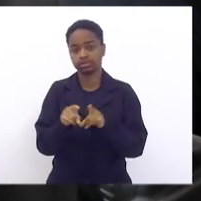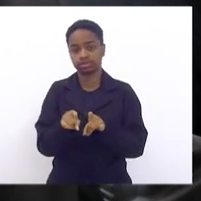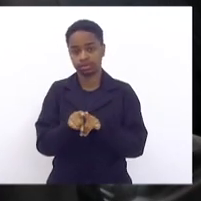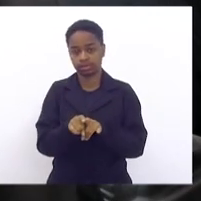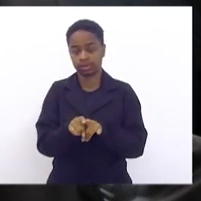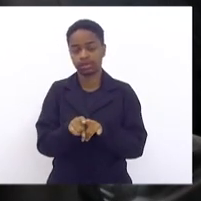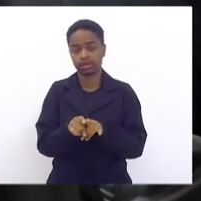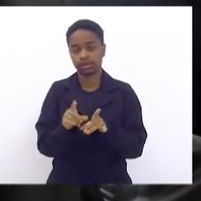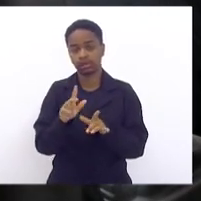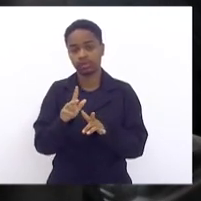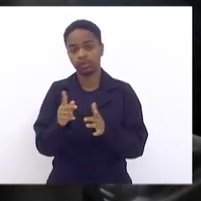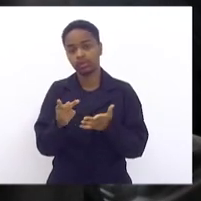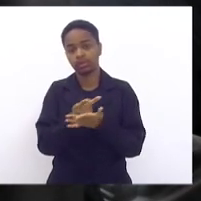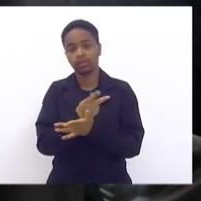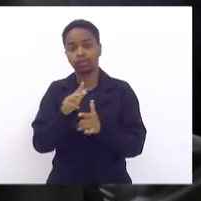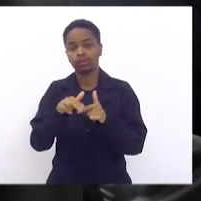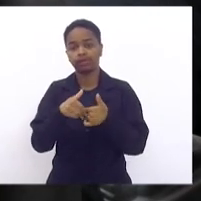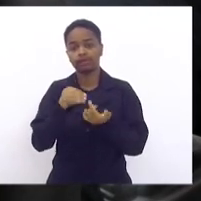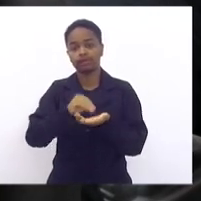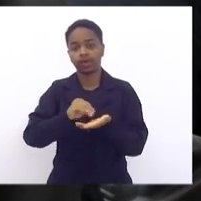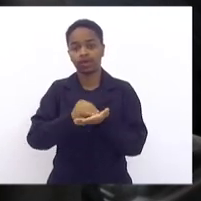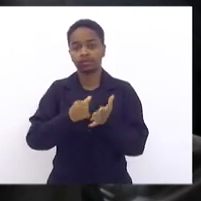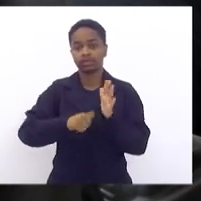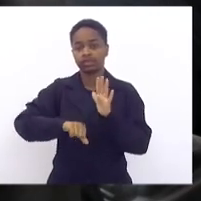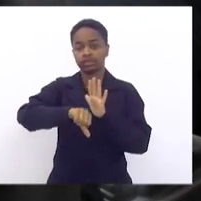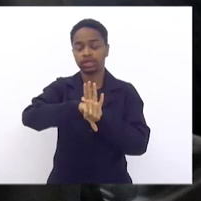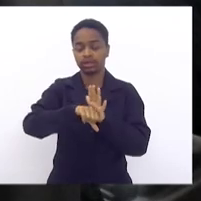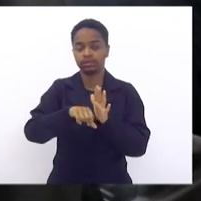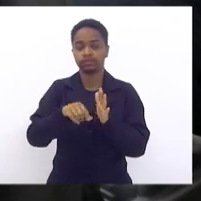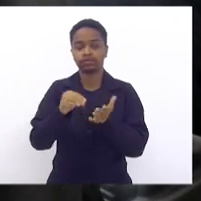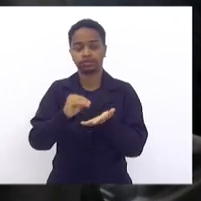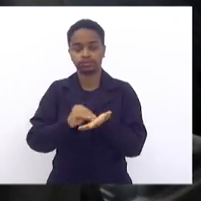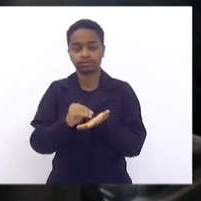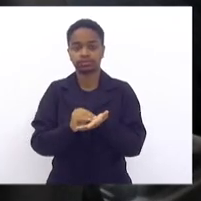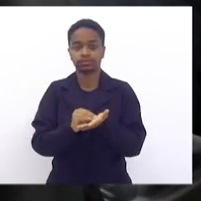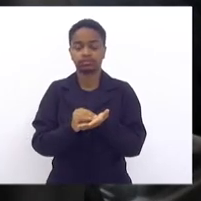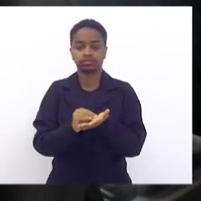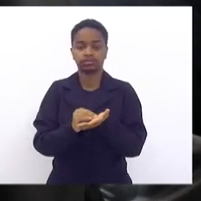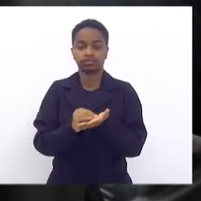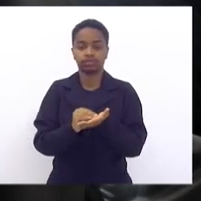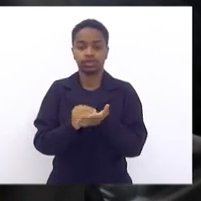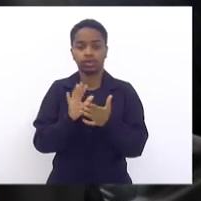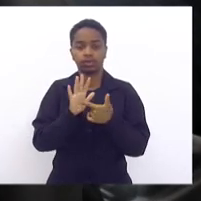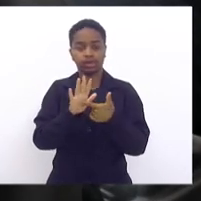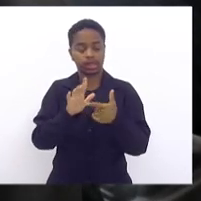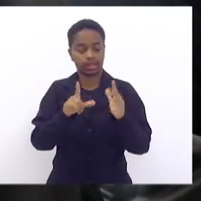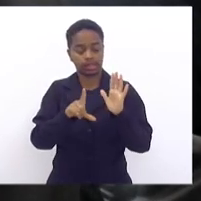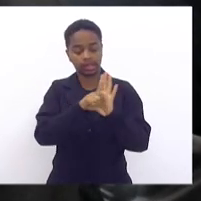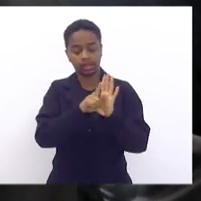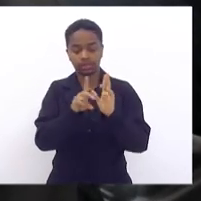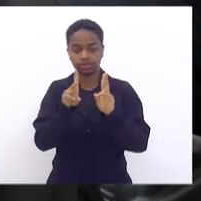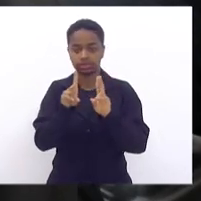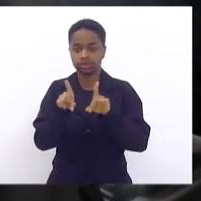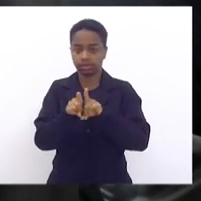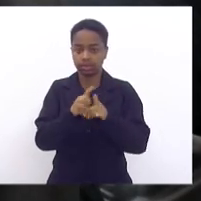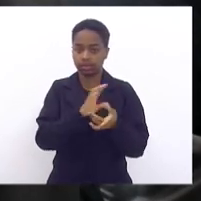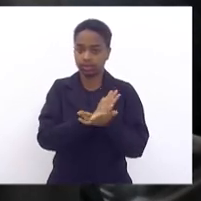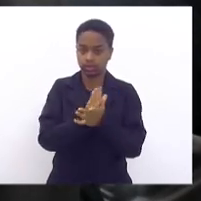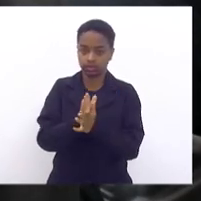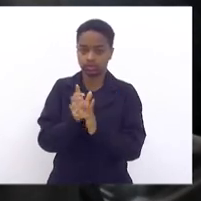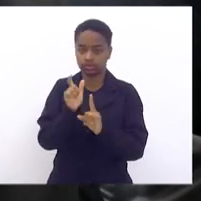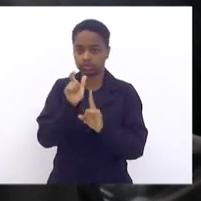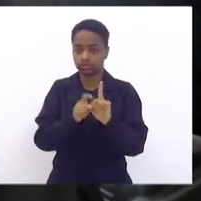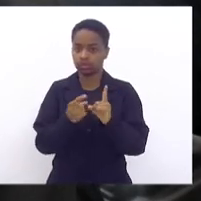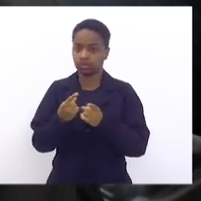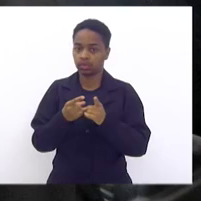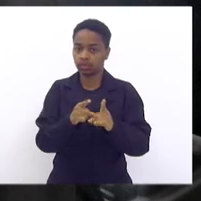muito fruto dessa discriminação, do preconceito e do desprezo em relação à condição da mulher, né? Então, eu consigo fazer